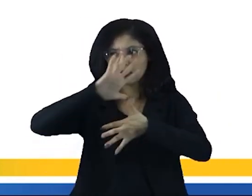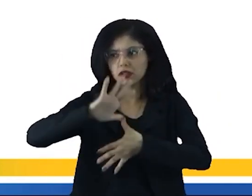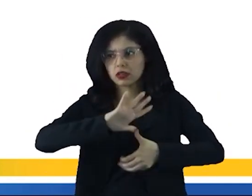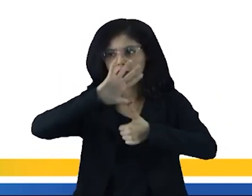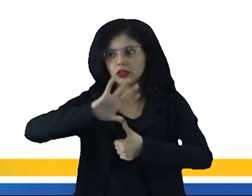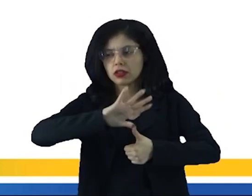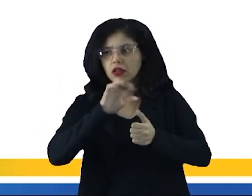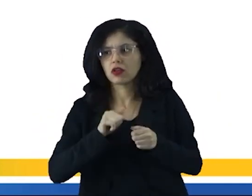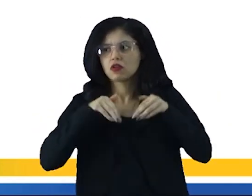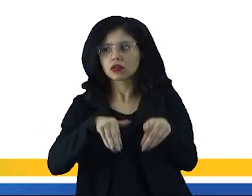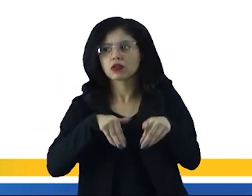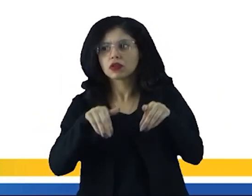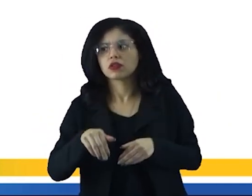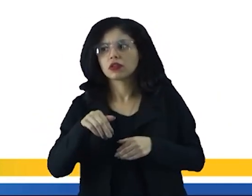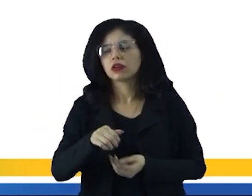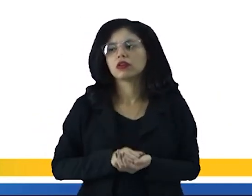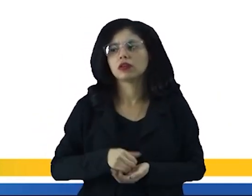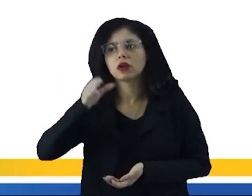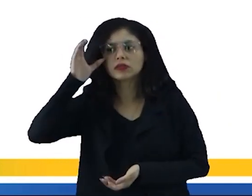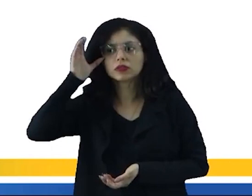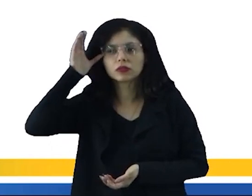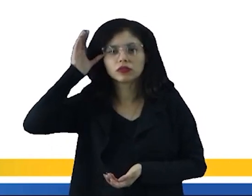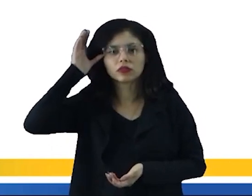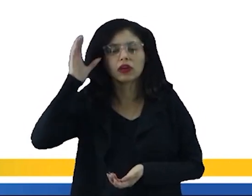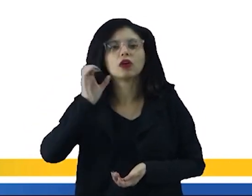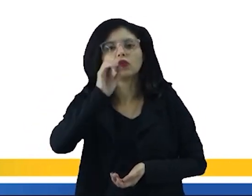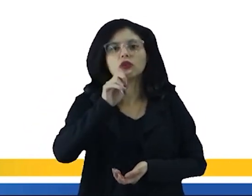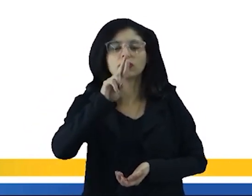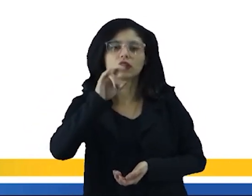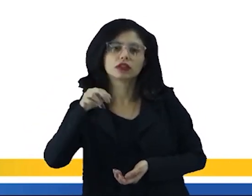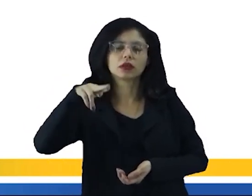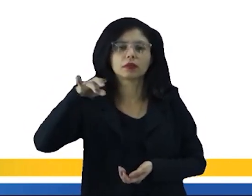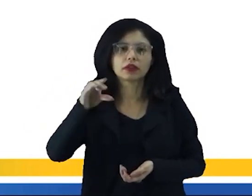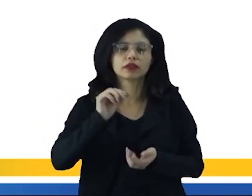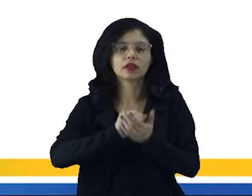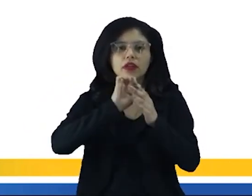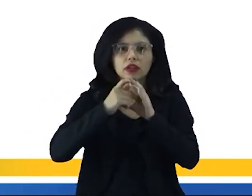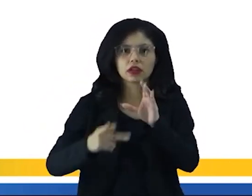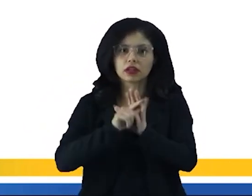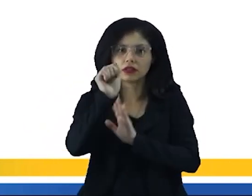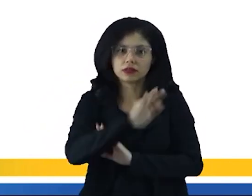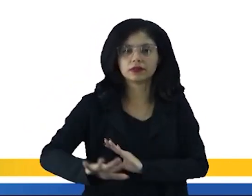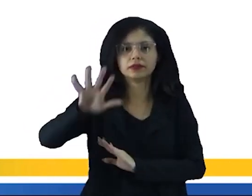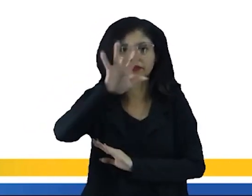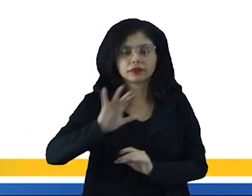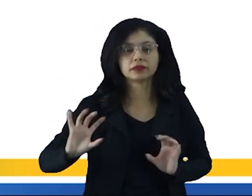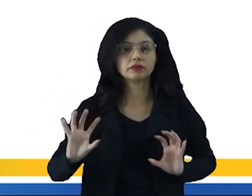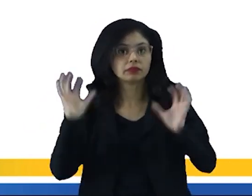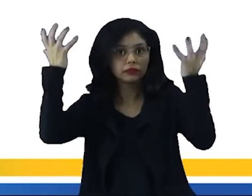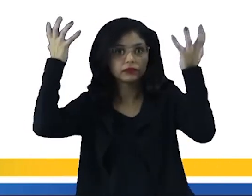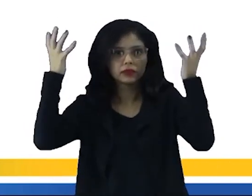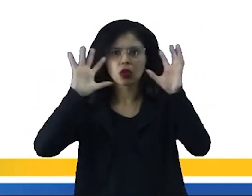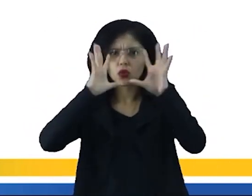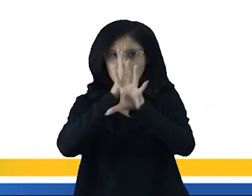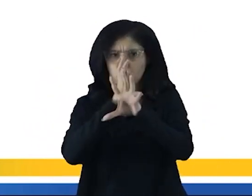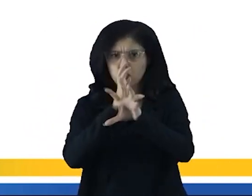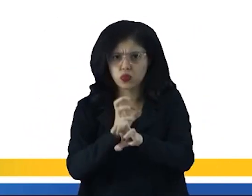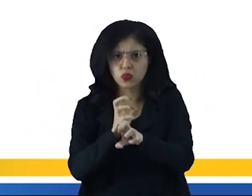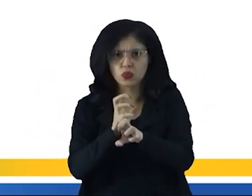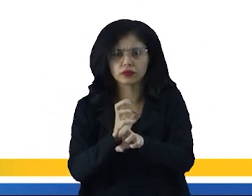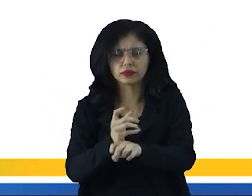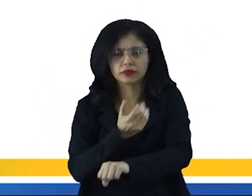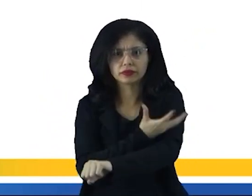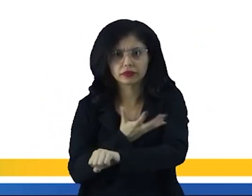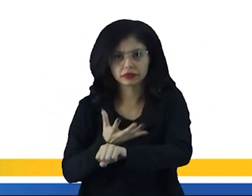a Austrália, a China e o Oriente Médio. As características gerais disso aí: clima árido, vegetação e